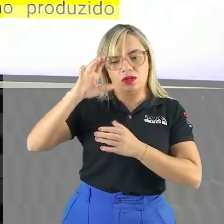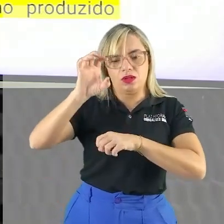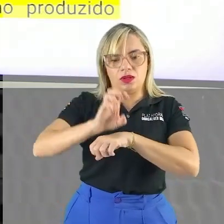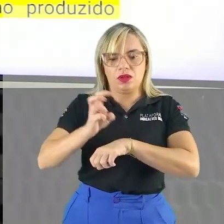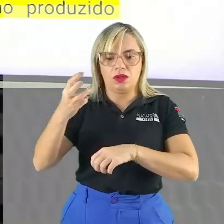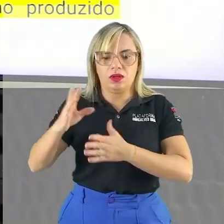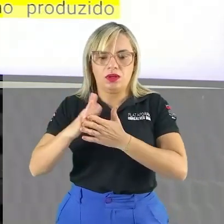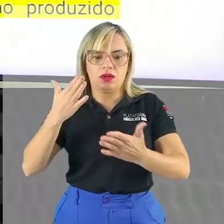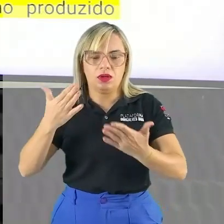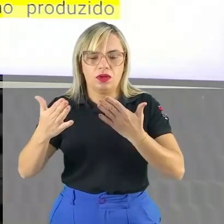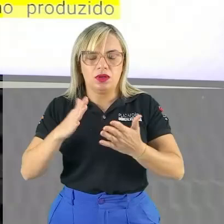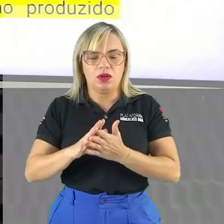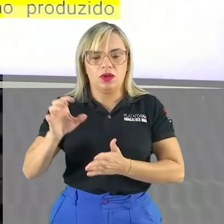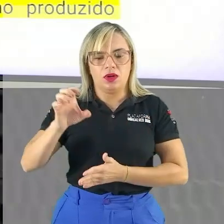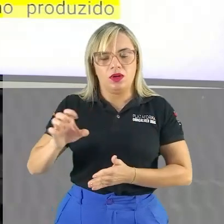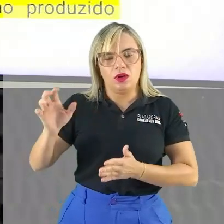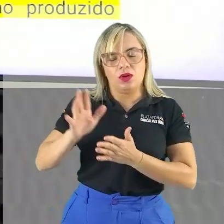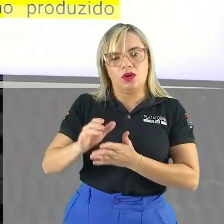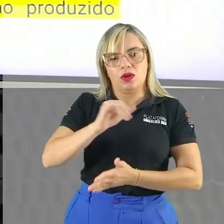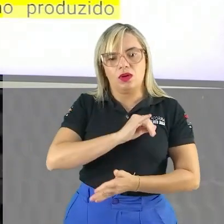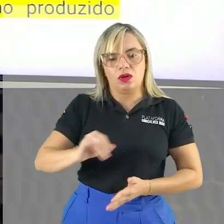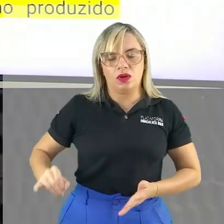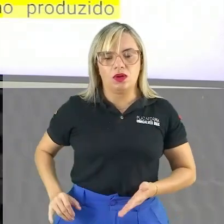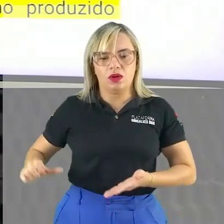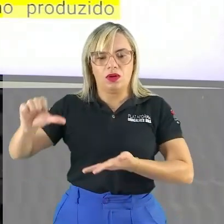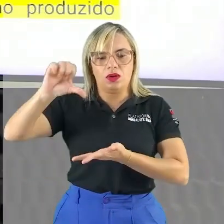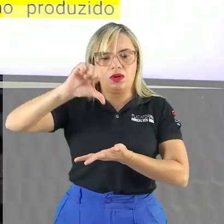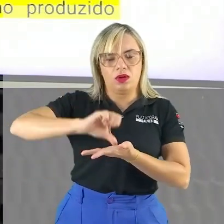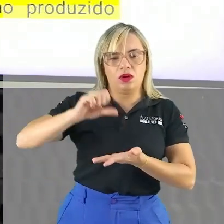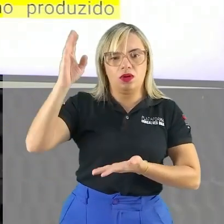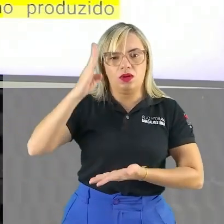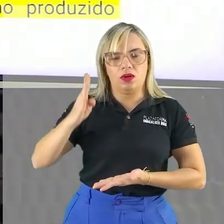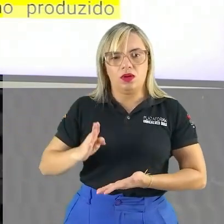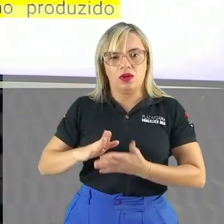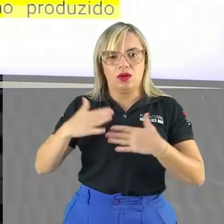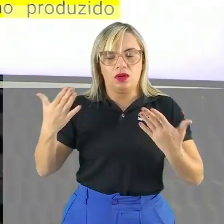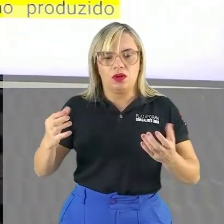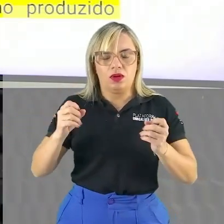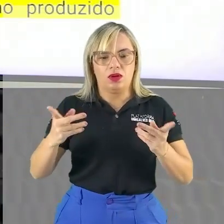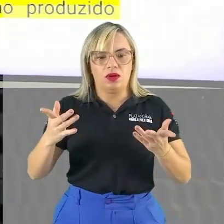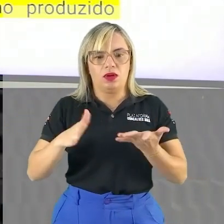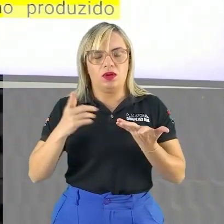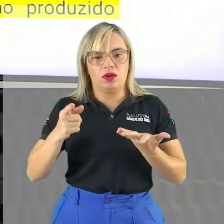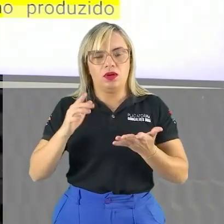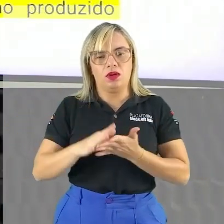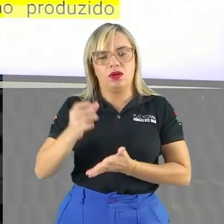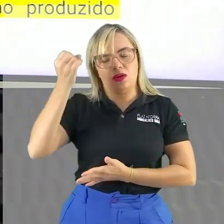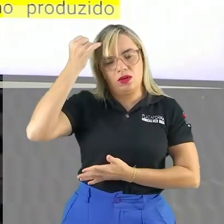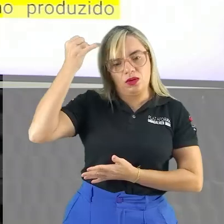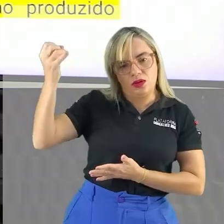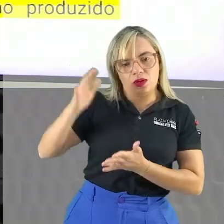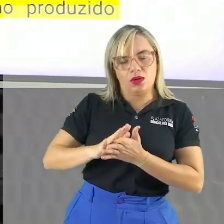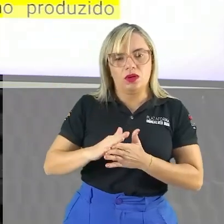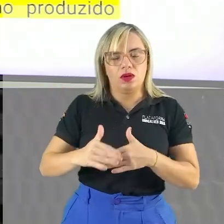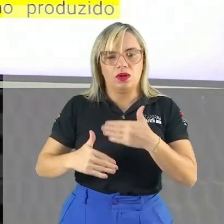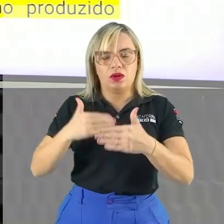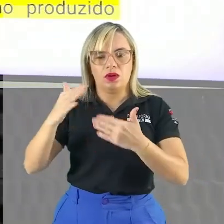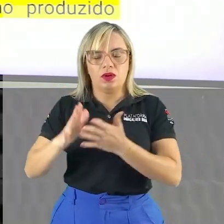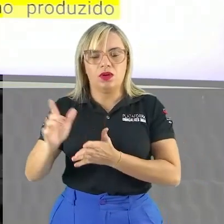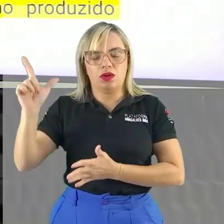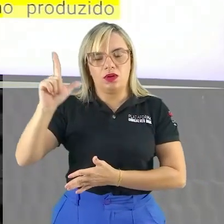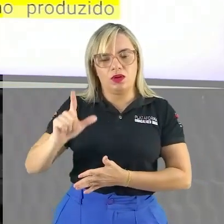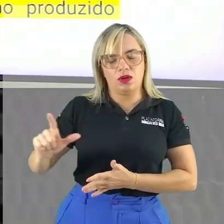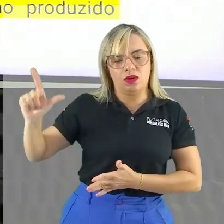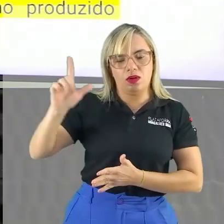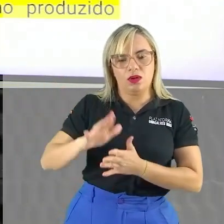restante do Império, e por isso a alcunha de Atenas brasileira. Tá? Então essa é uma ideia que foi construída